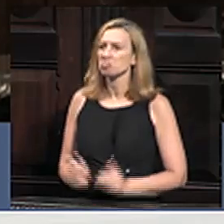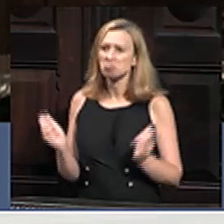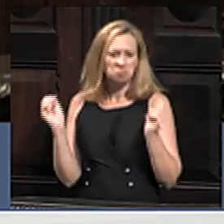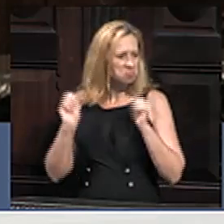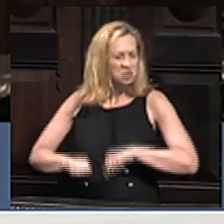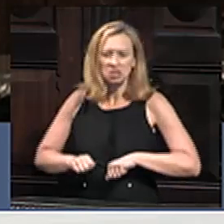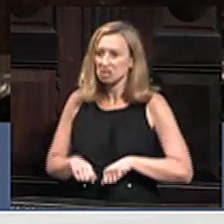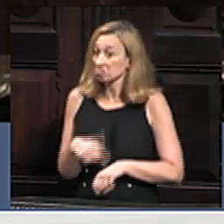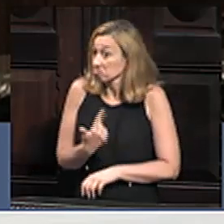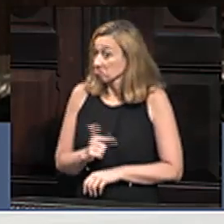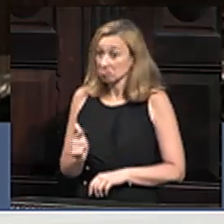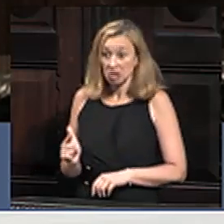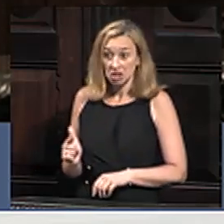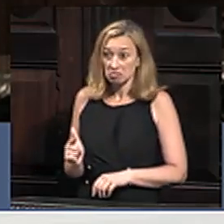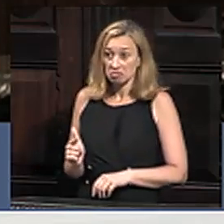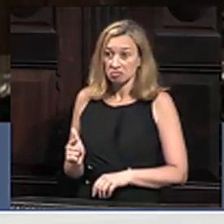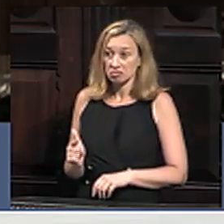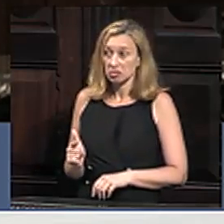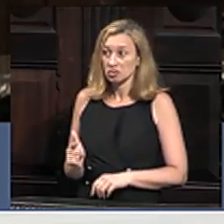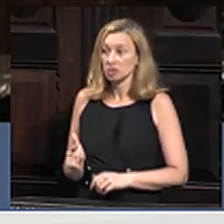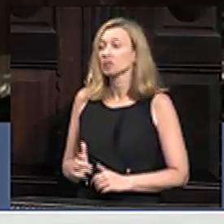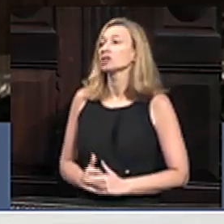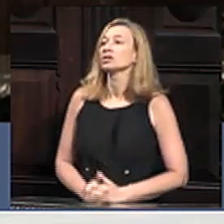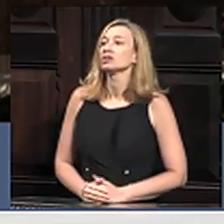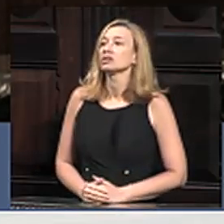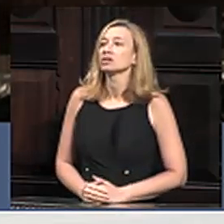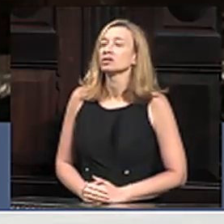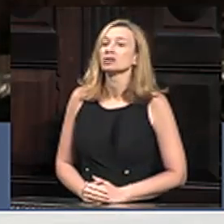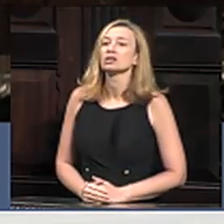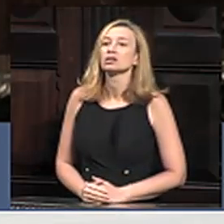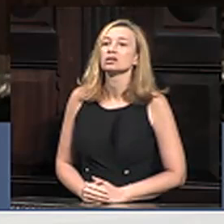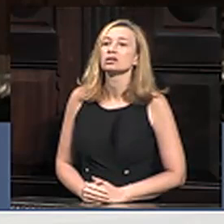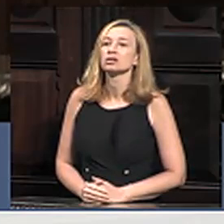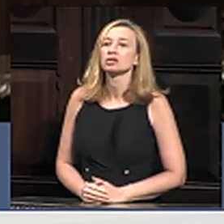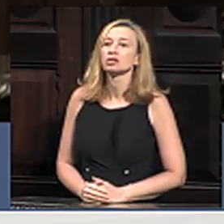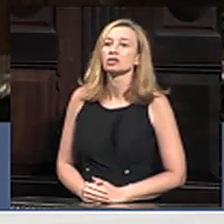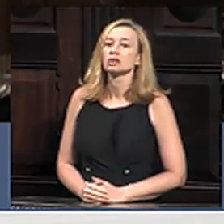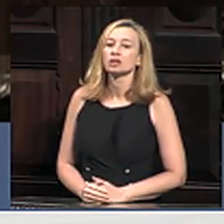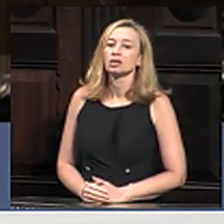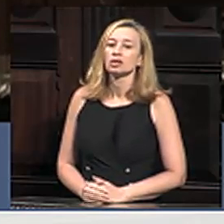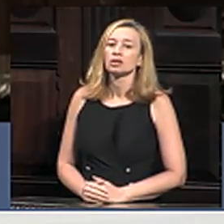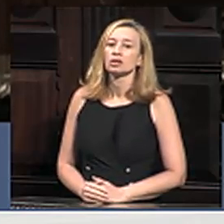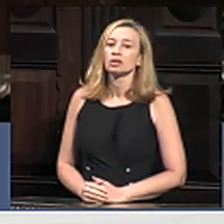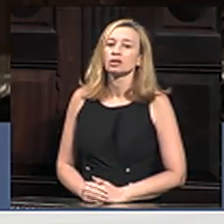competência para tal, cassou o mandato de um deputado federal.